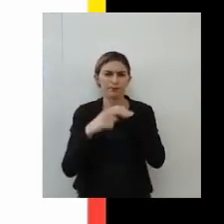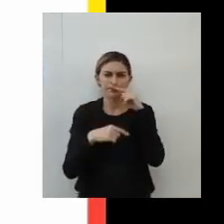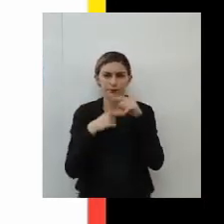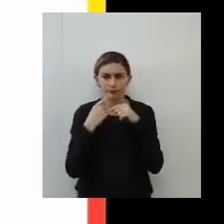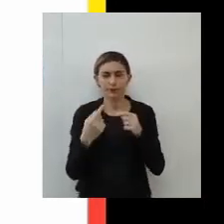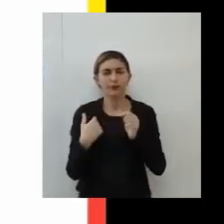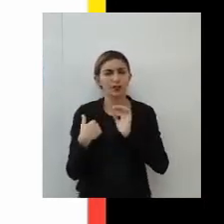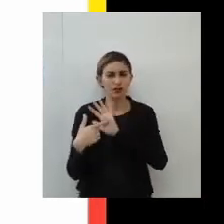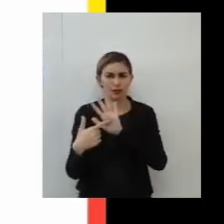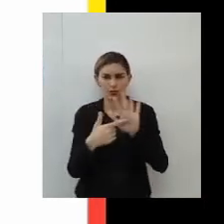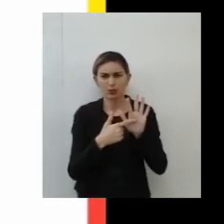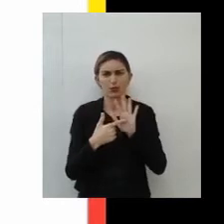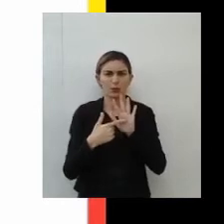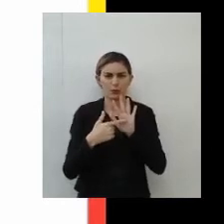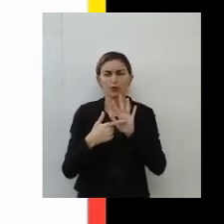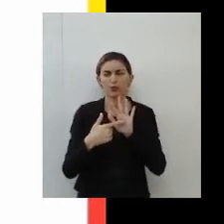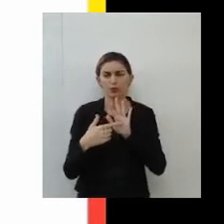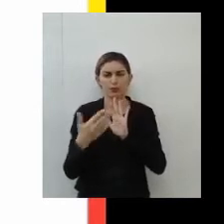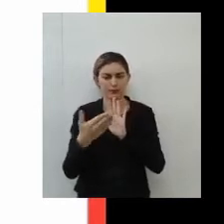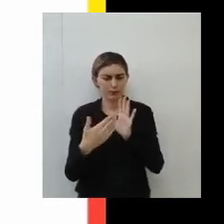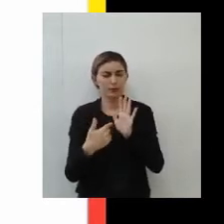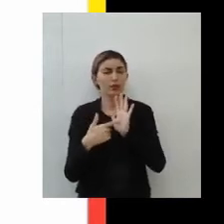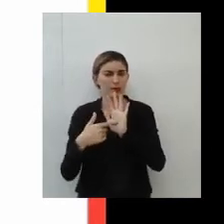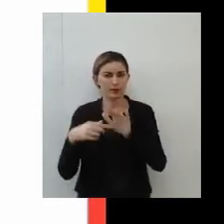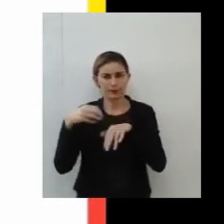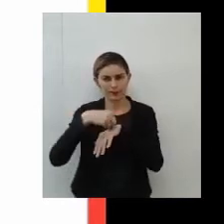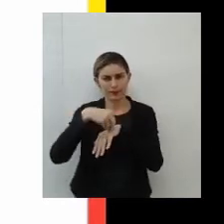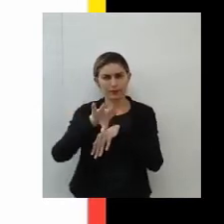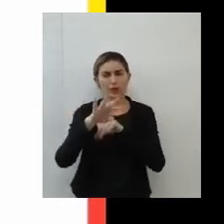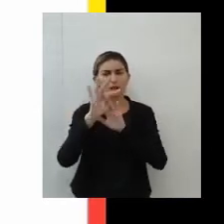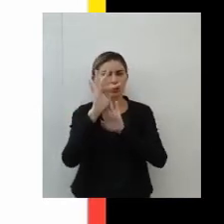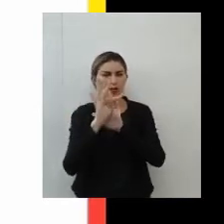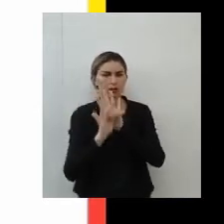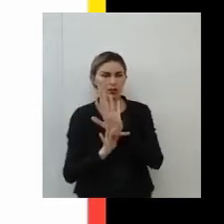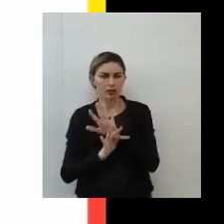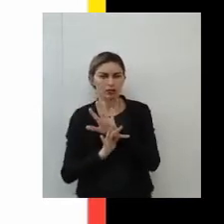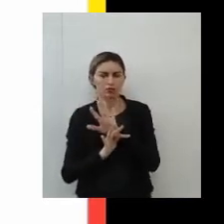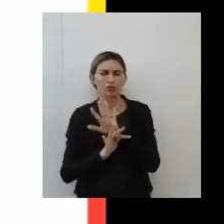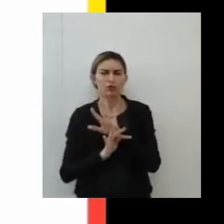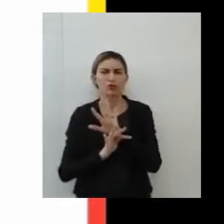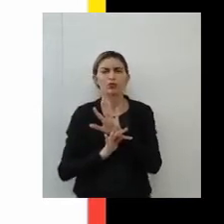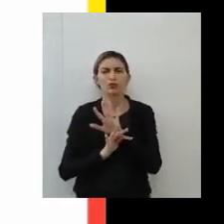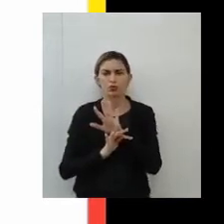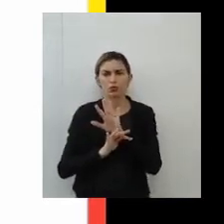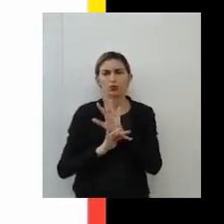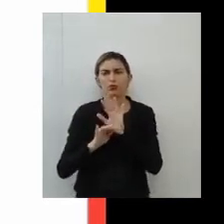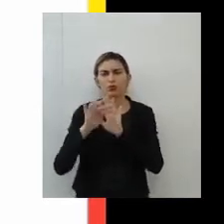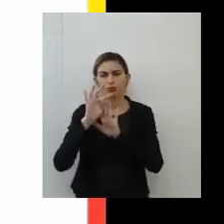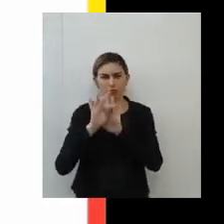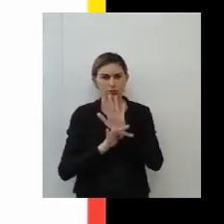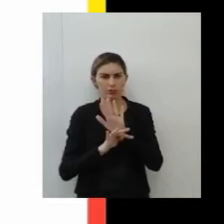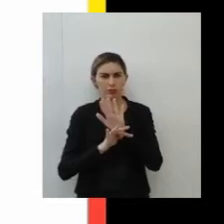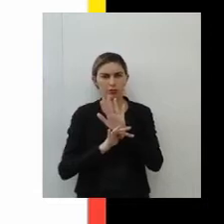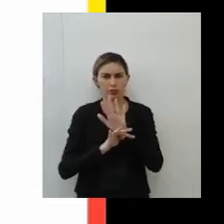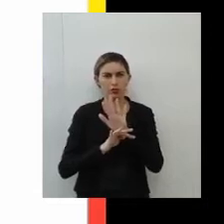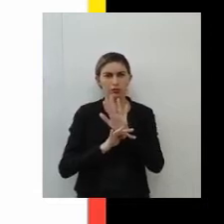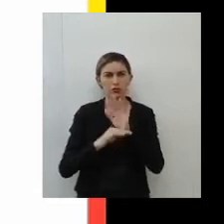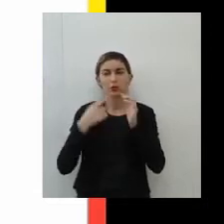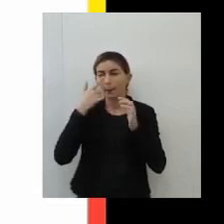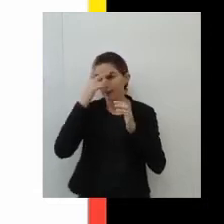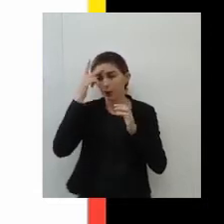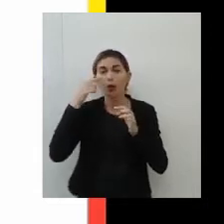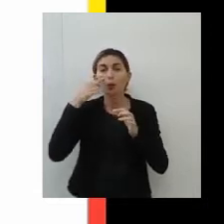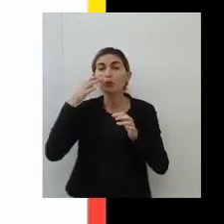um recorte que o Duby nos traz justamente de um texto de uma testemunha histórica